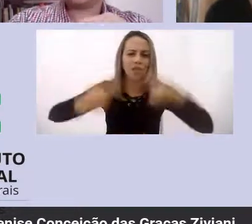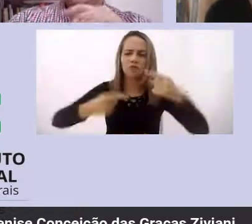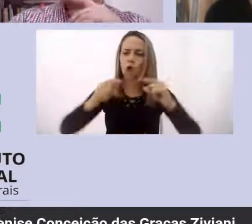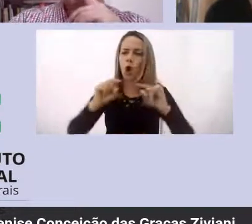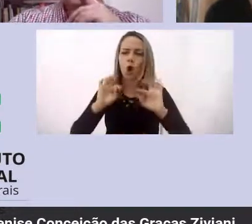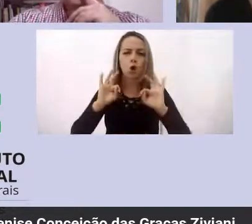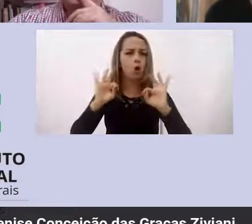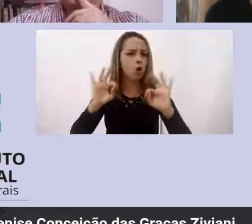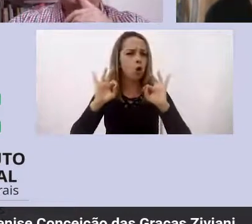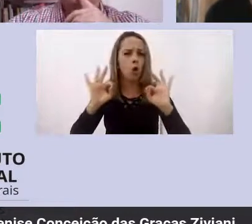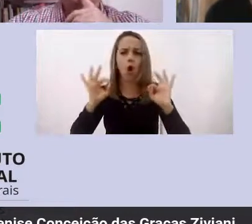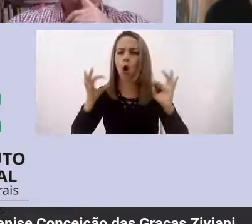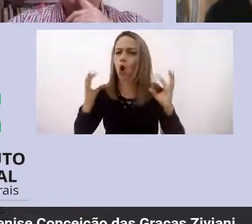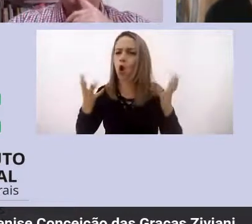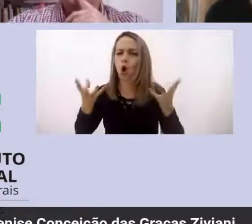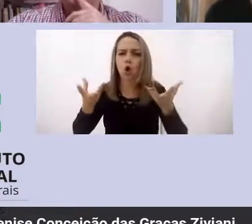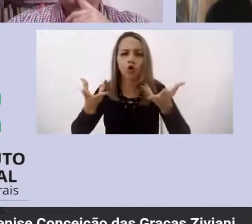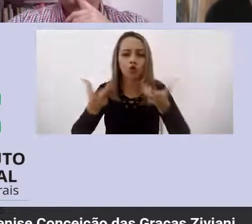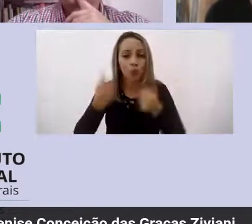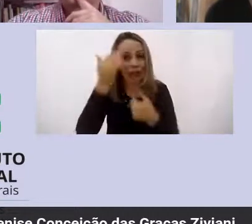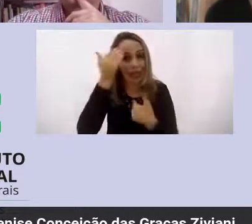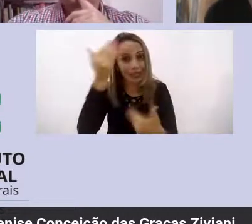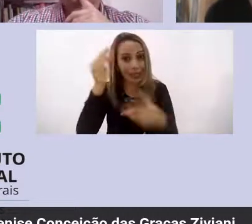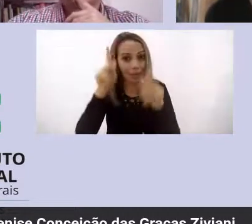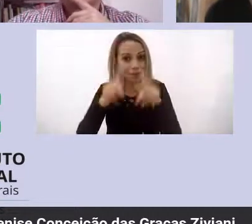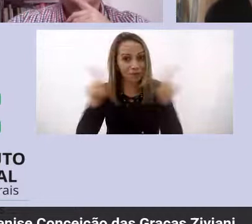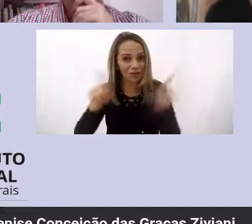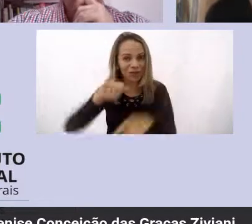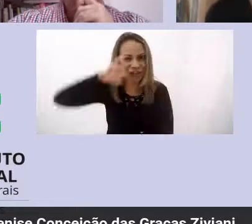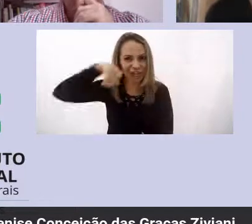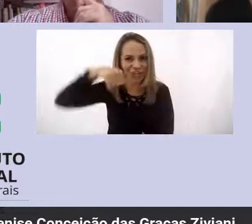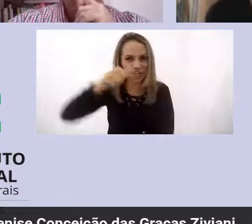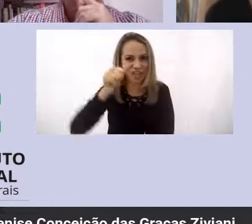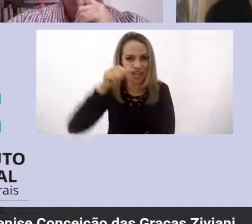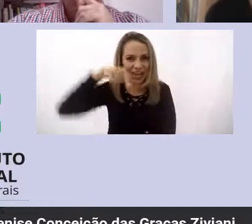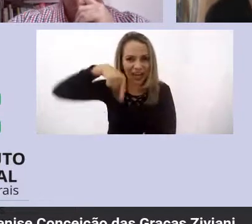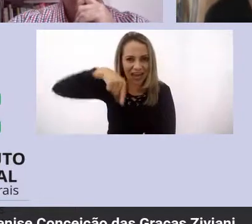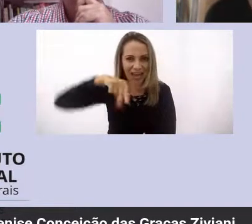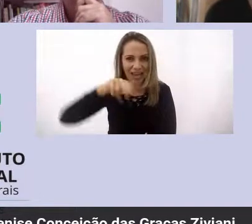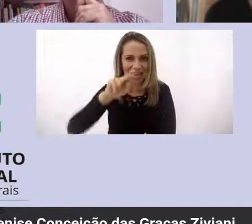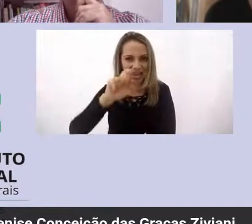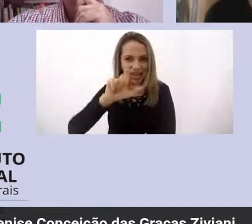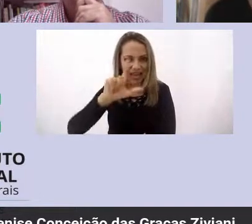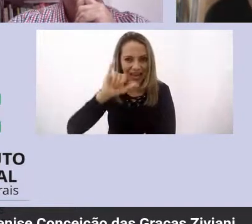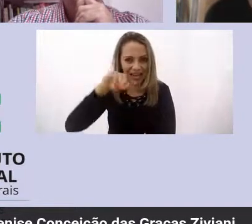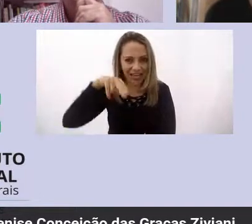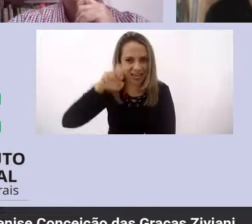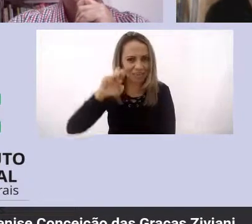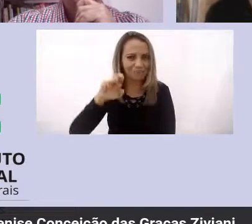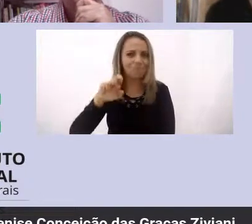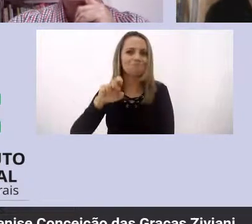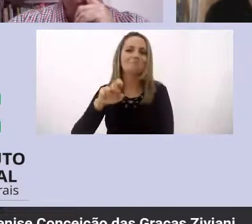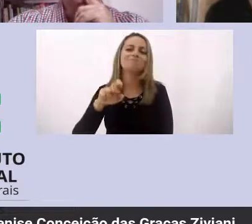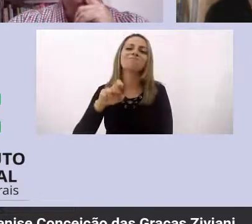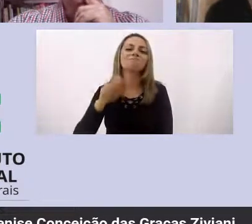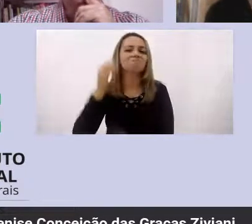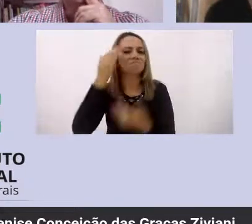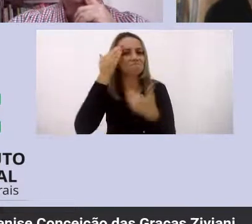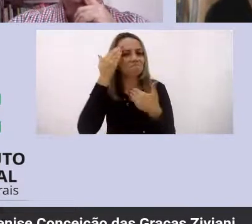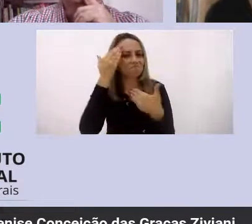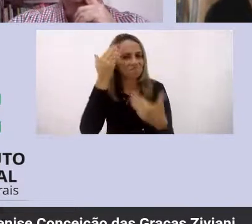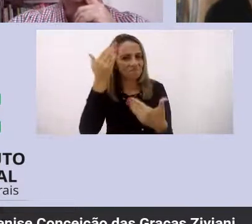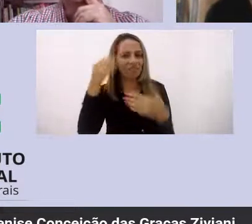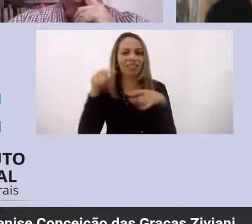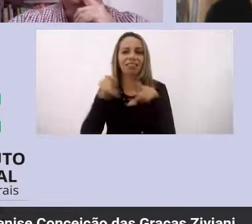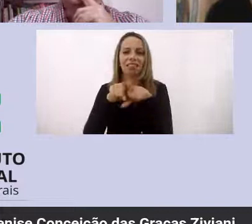Agradecer a professora Jaqueline, né, por esse encontro maravilhoso. Agradecer o professor